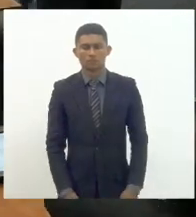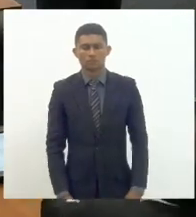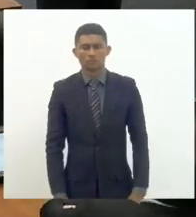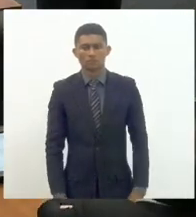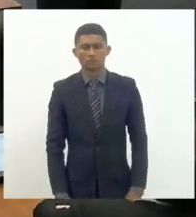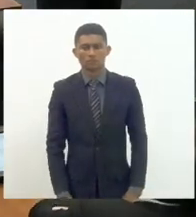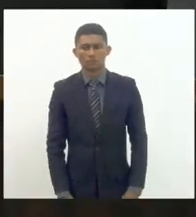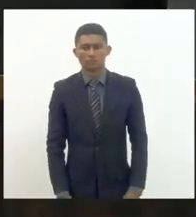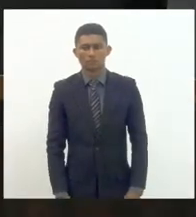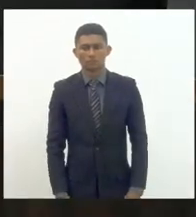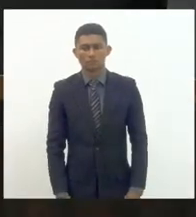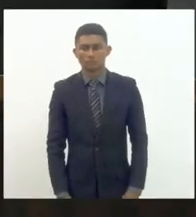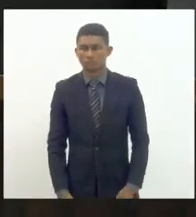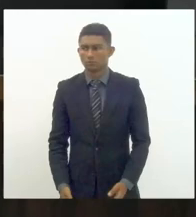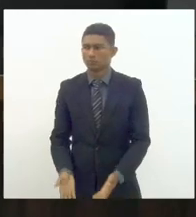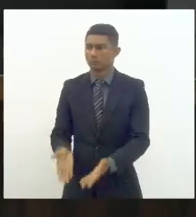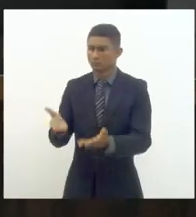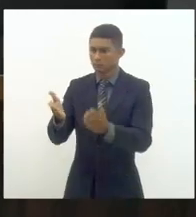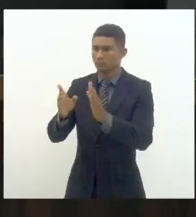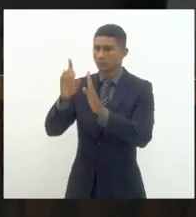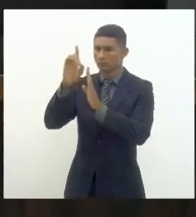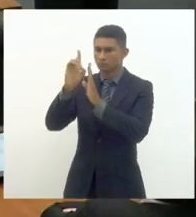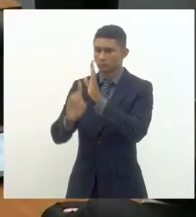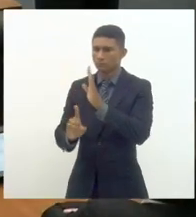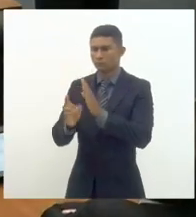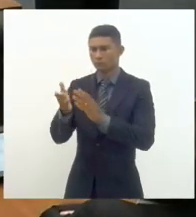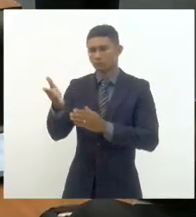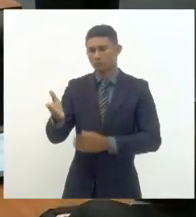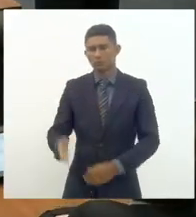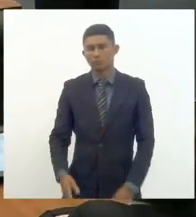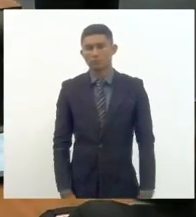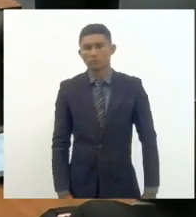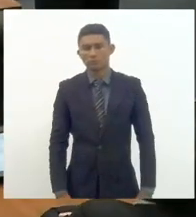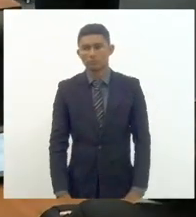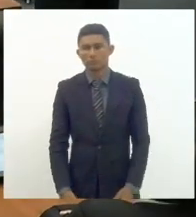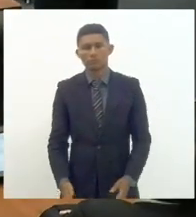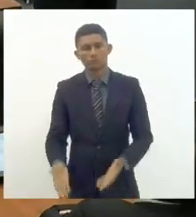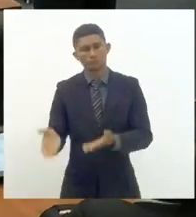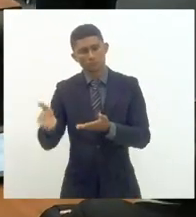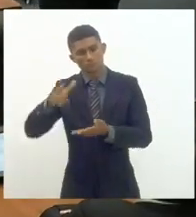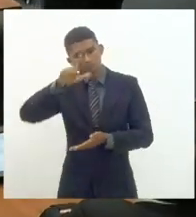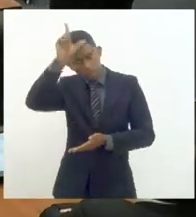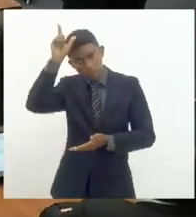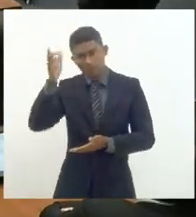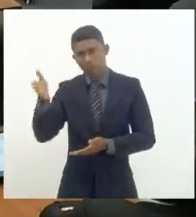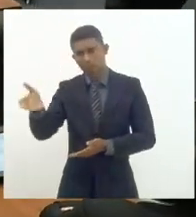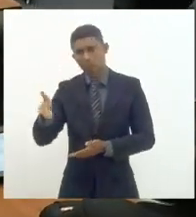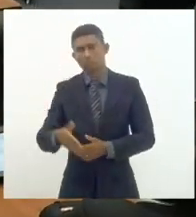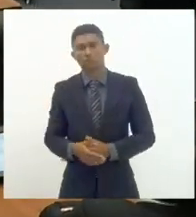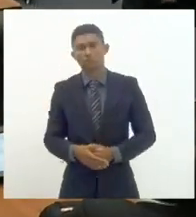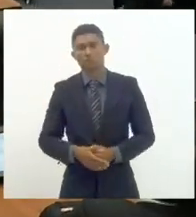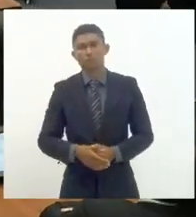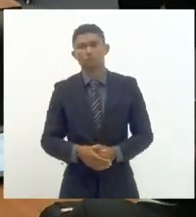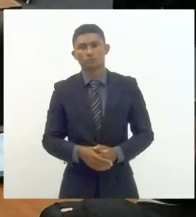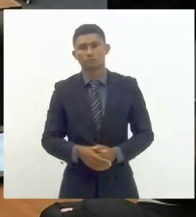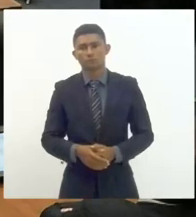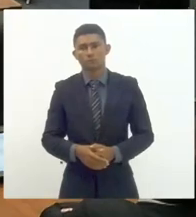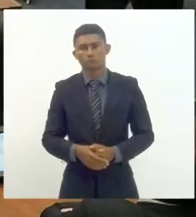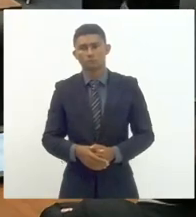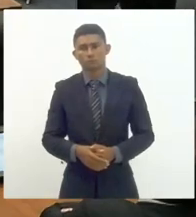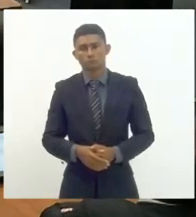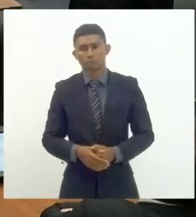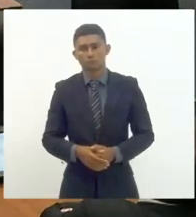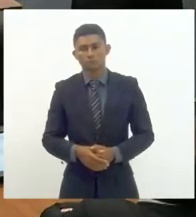Claro que Vossa Excelência tem todo o direito. Claro, mas vamos ouvir o deputado Luiz Paulo após a conversa aqui. Acordo